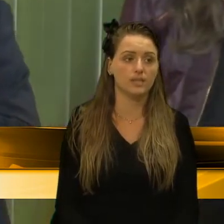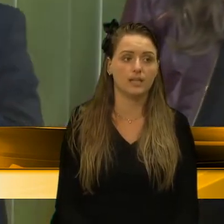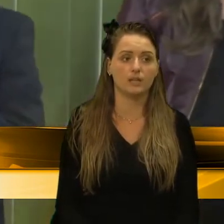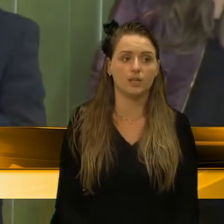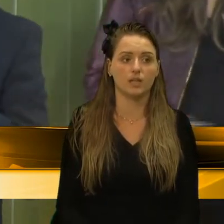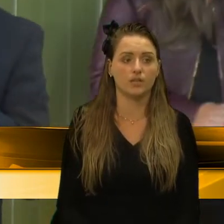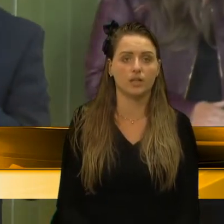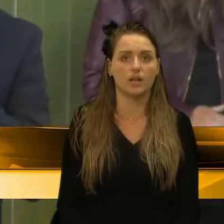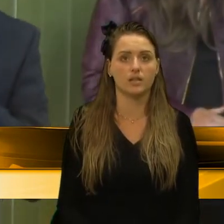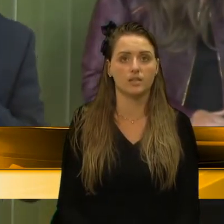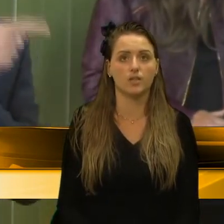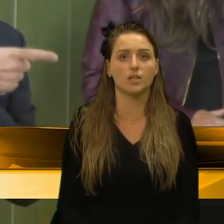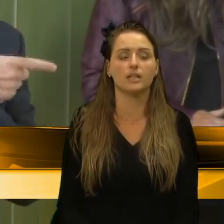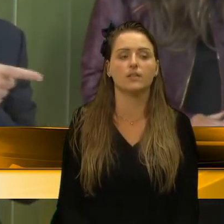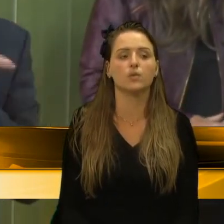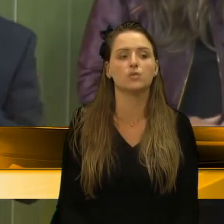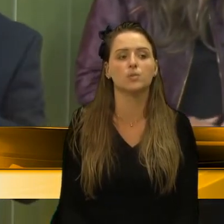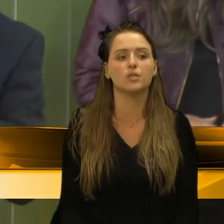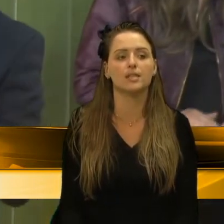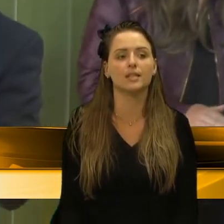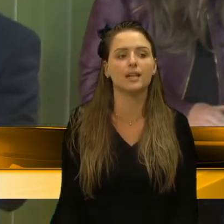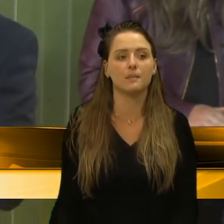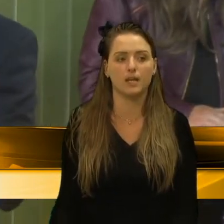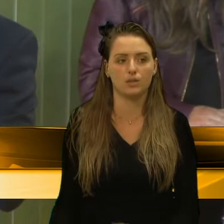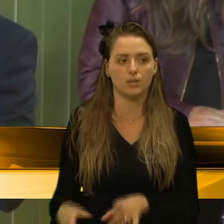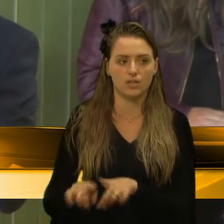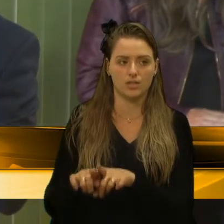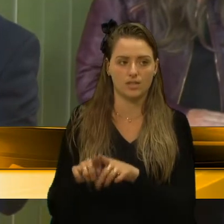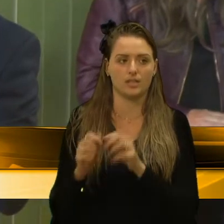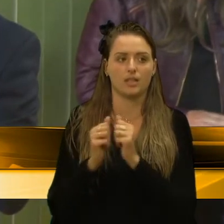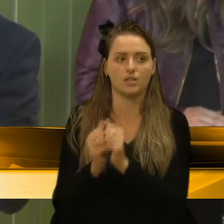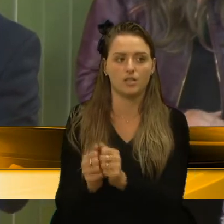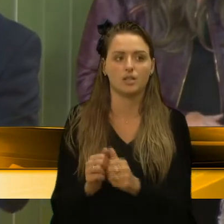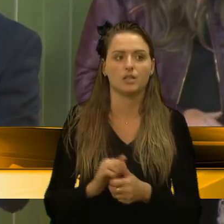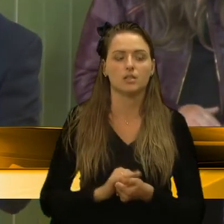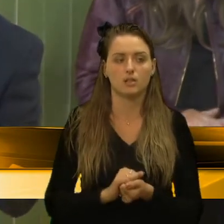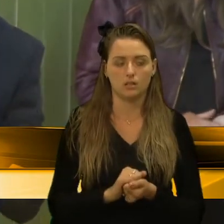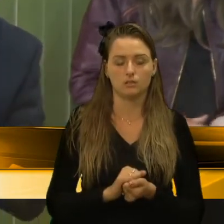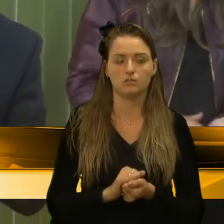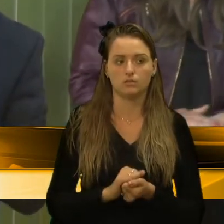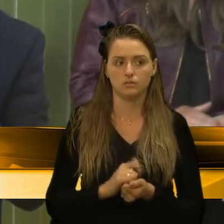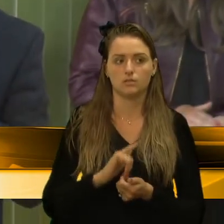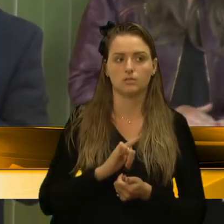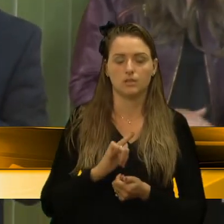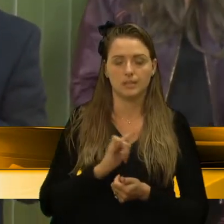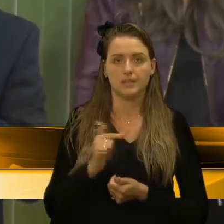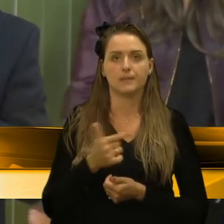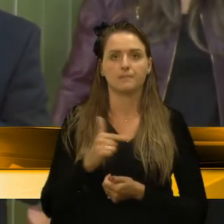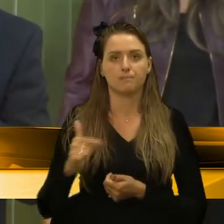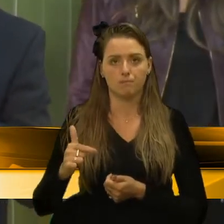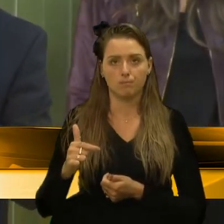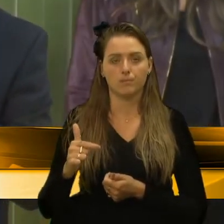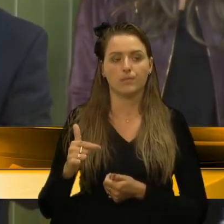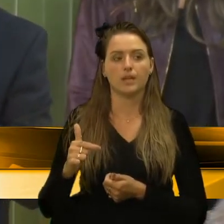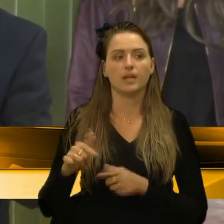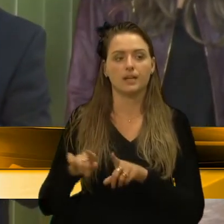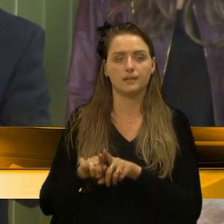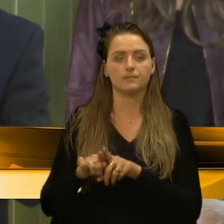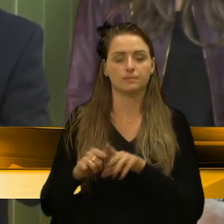e a Secretaria futuramente não tiver verbas suficientes, ela não vai poder mexer na